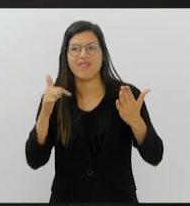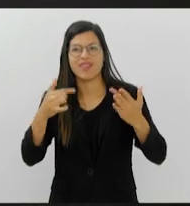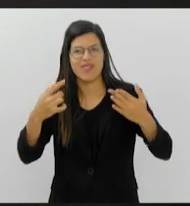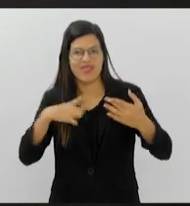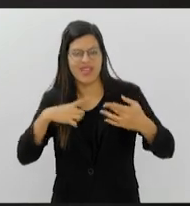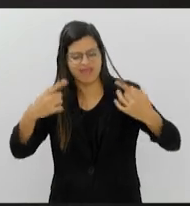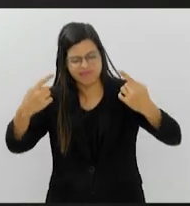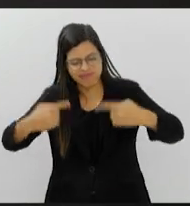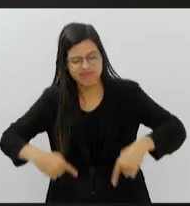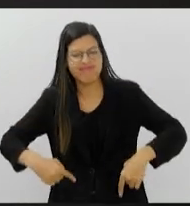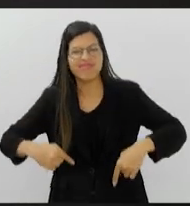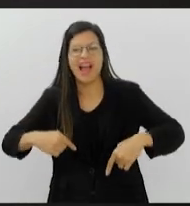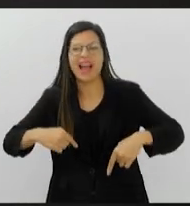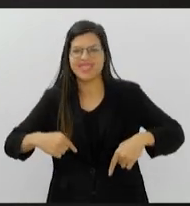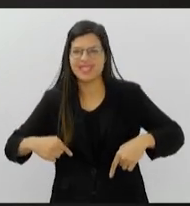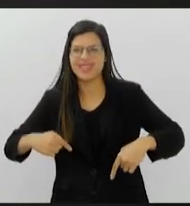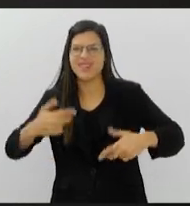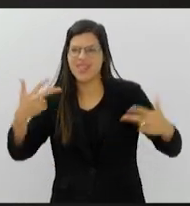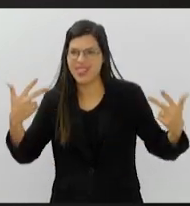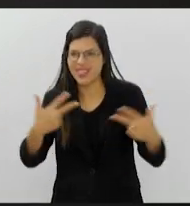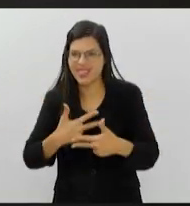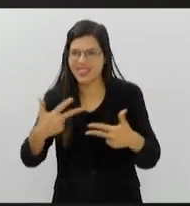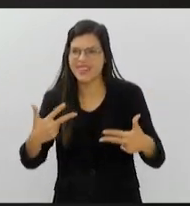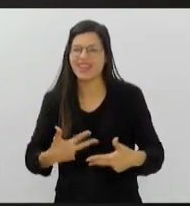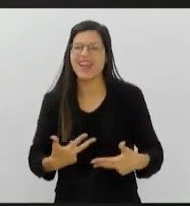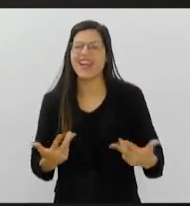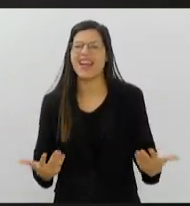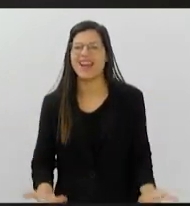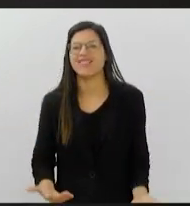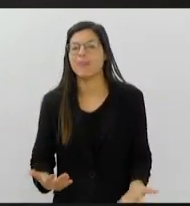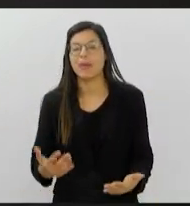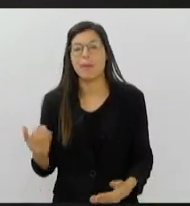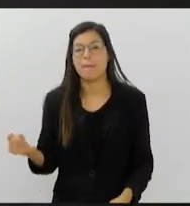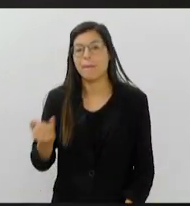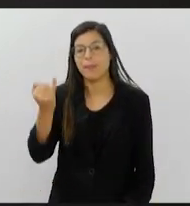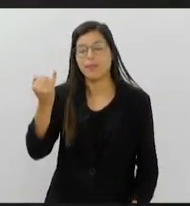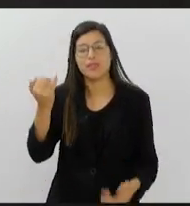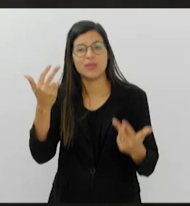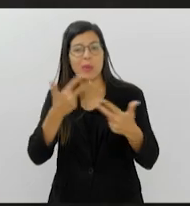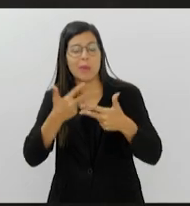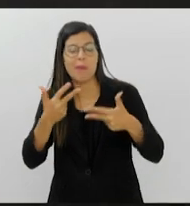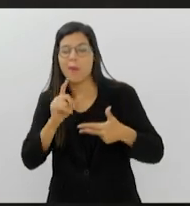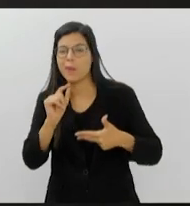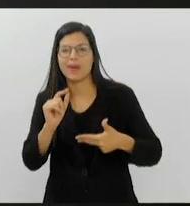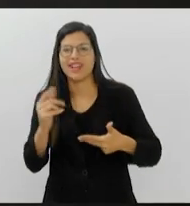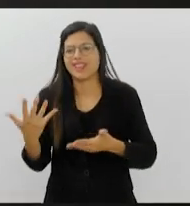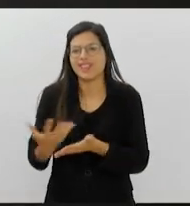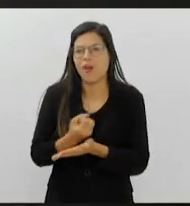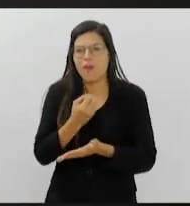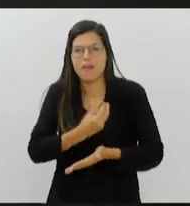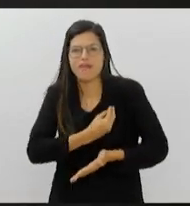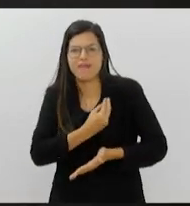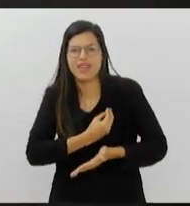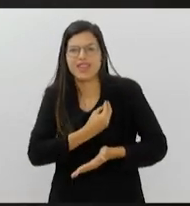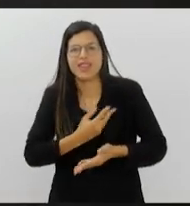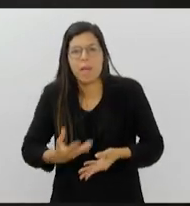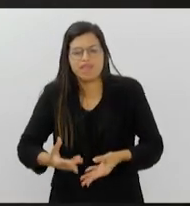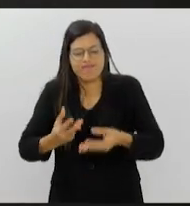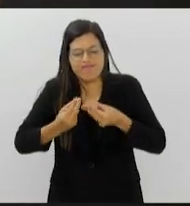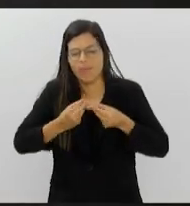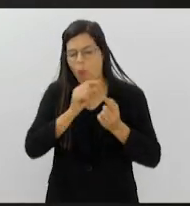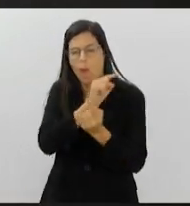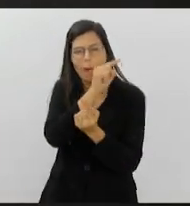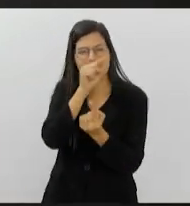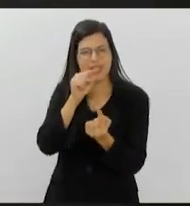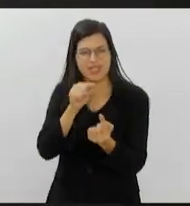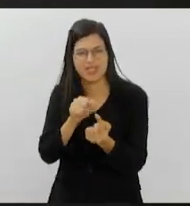pra pegar fogo, né, dar aquela animada. E a importância do hip-hop pra mim é que salvou a minha vida, né, me deu perspectiva, me